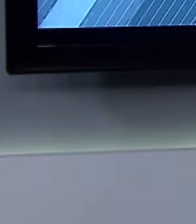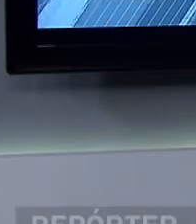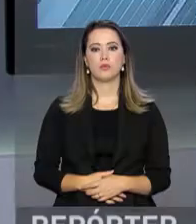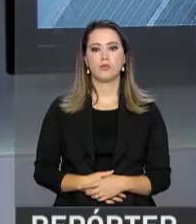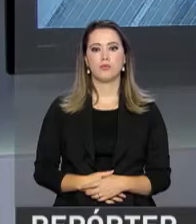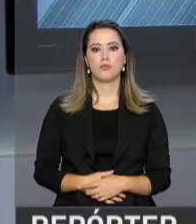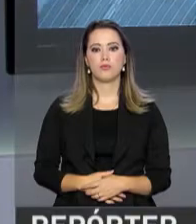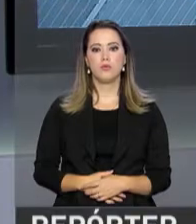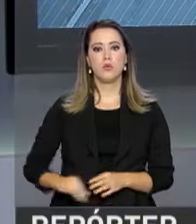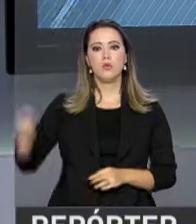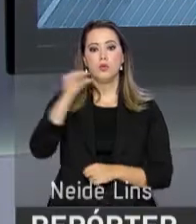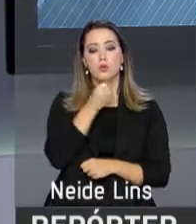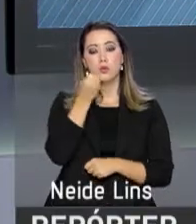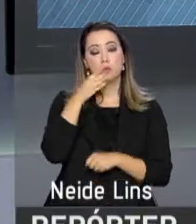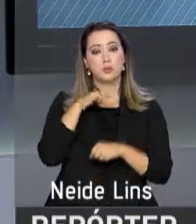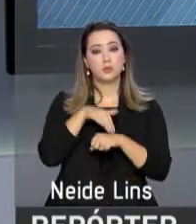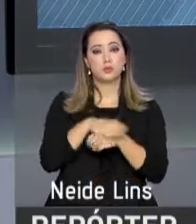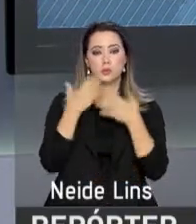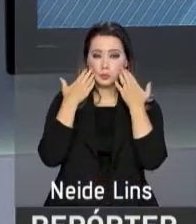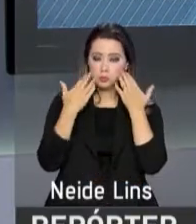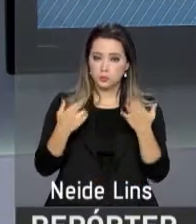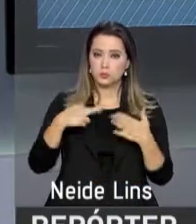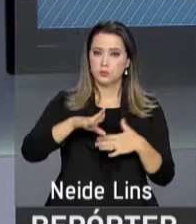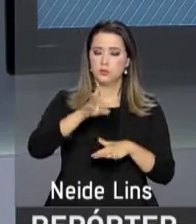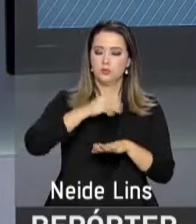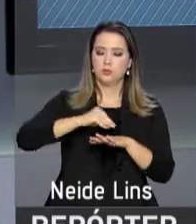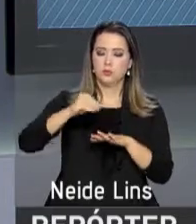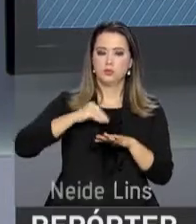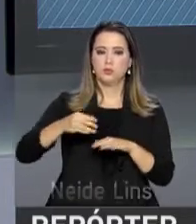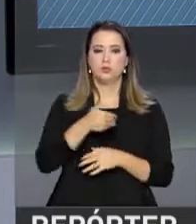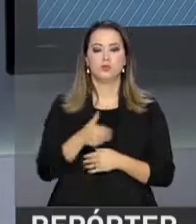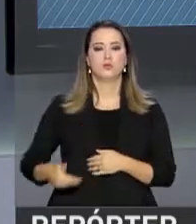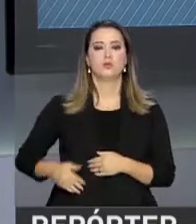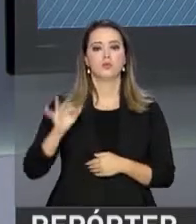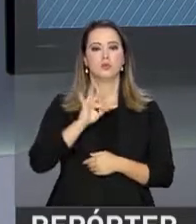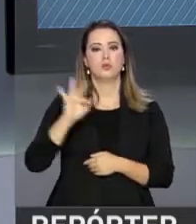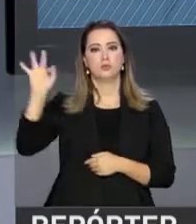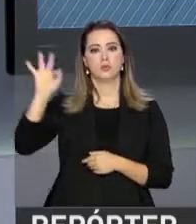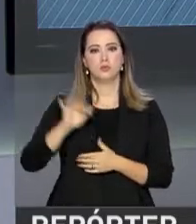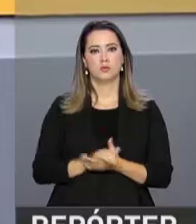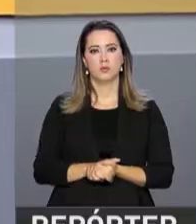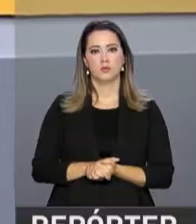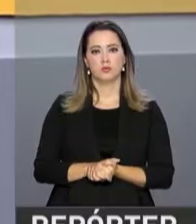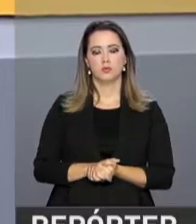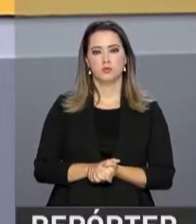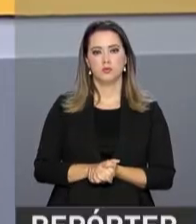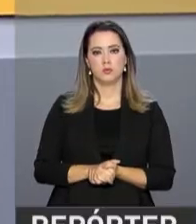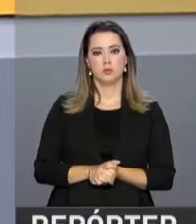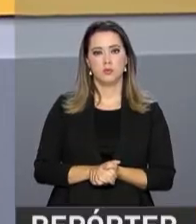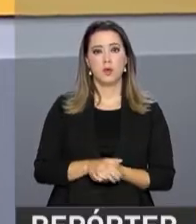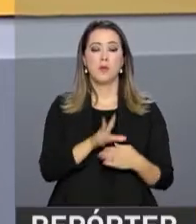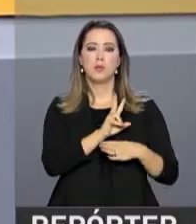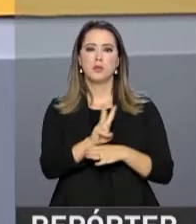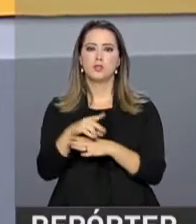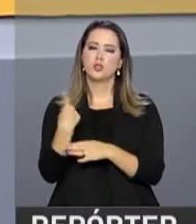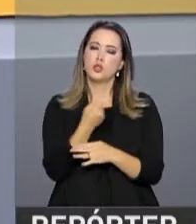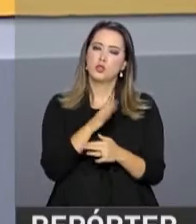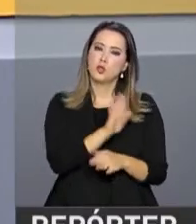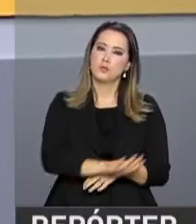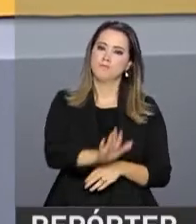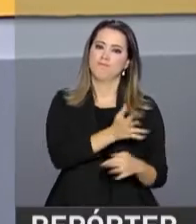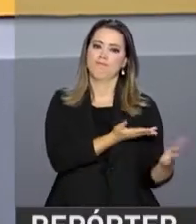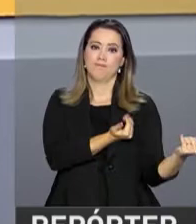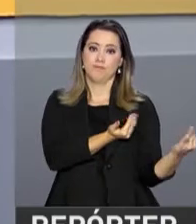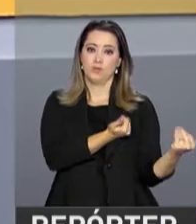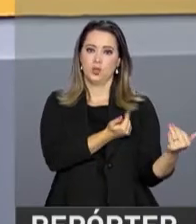olá boa noite começa agora o repórter nbr com as notícias do governo federal para proteger nossas crianças e